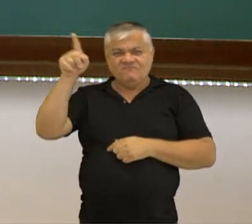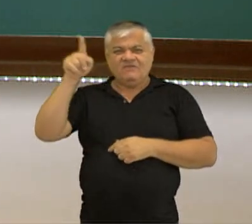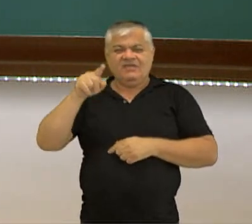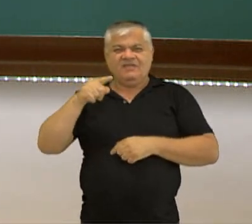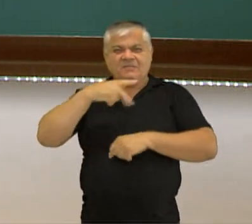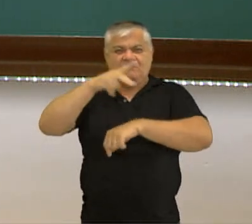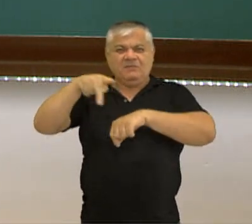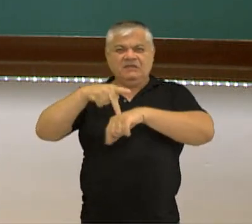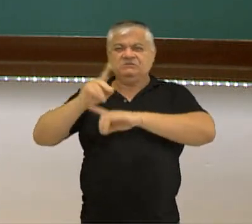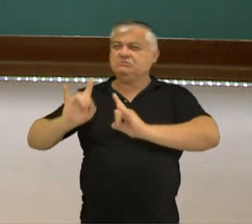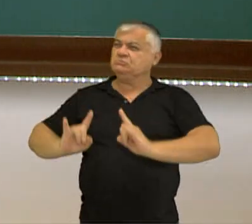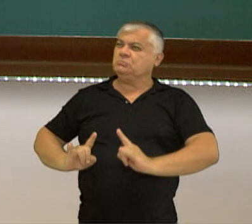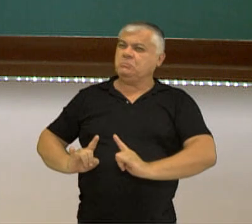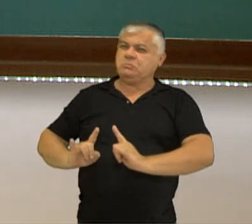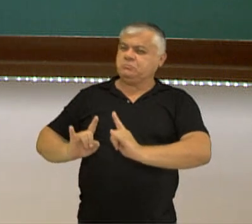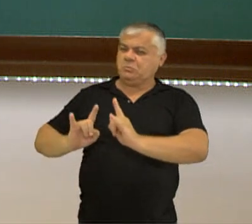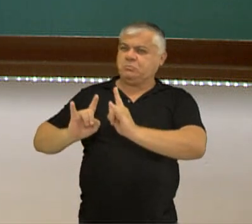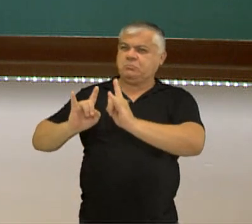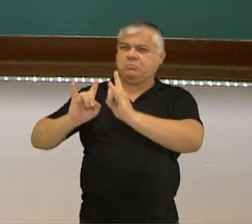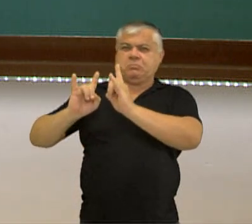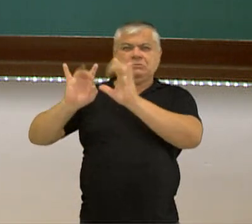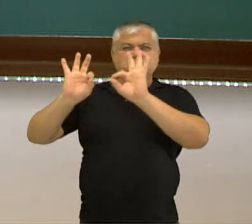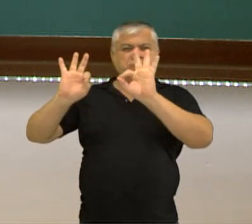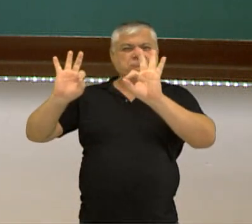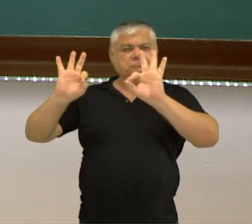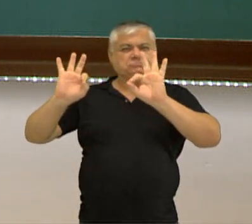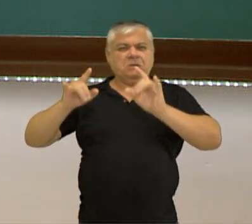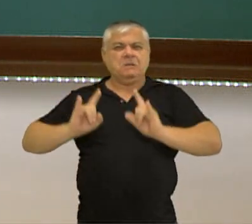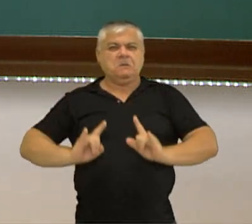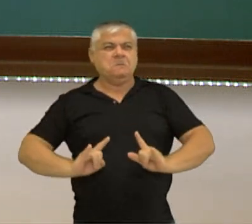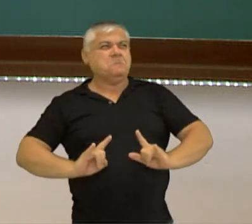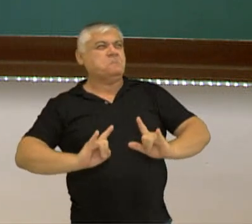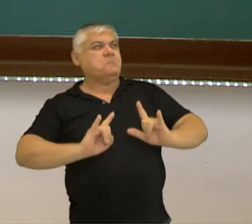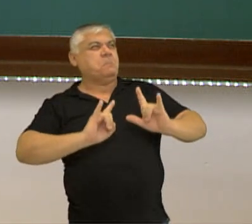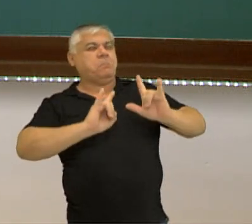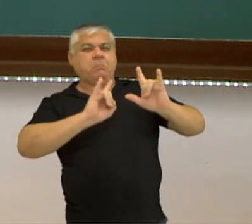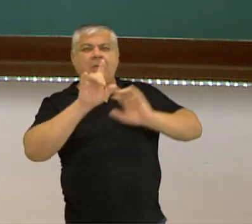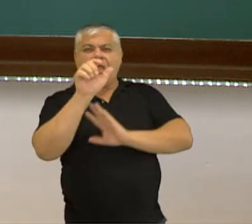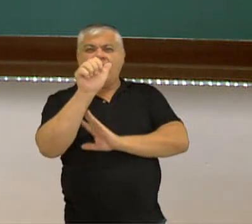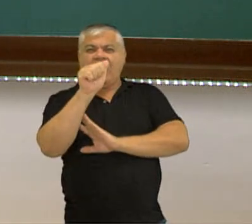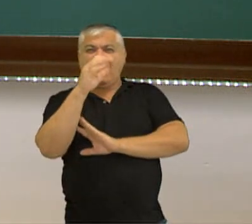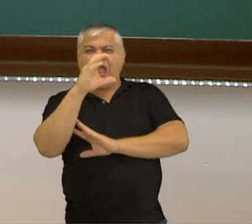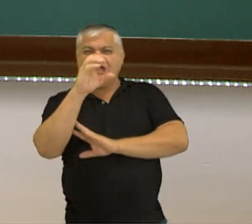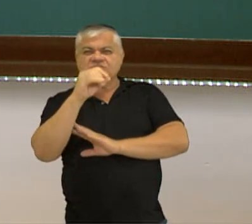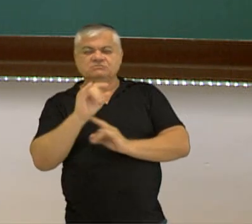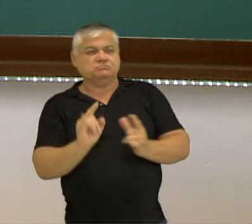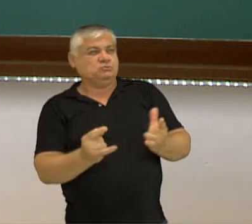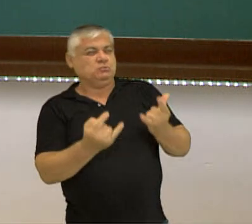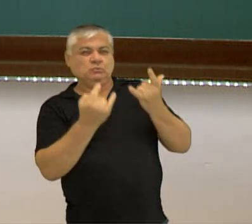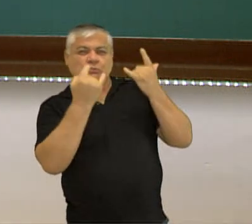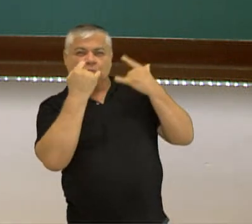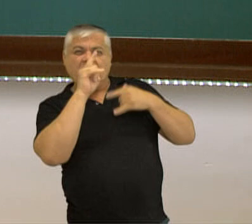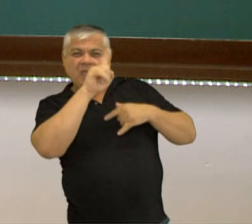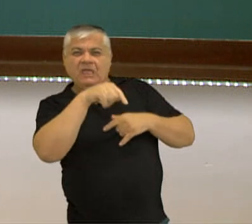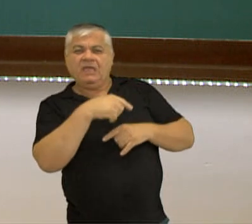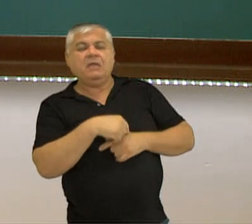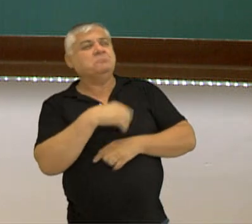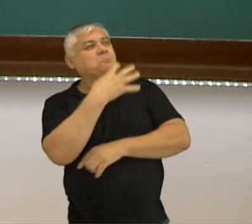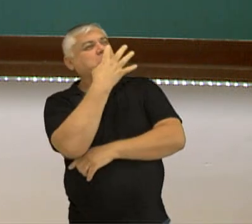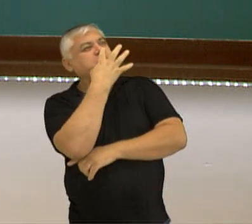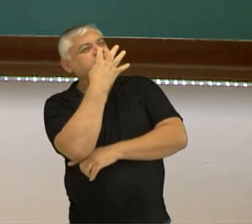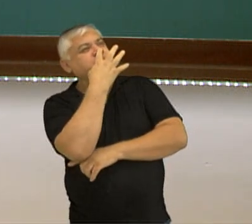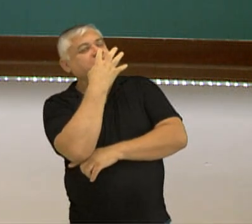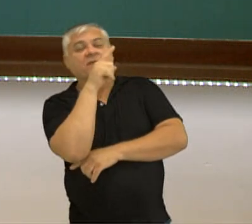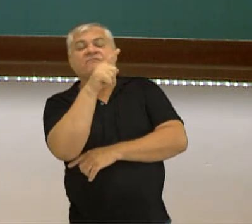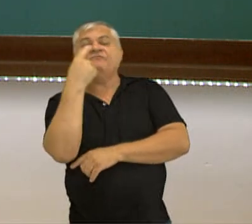prédios longos, prédios constituídos todos de aço inoxidável, nos